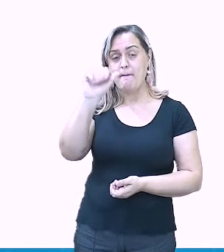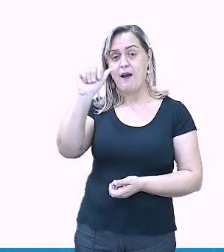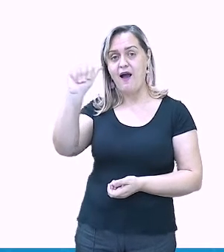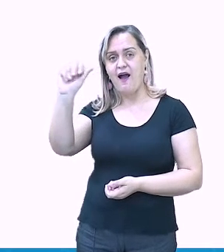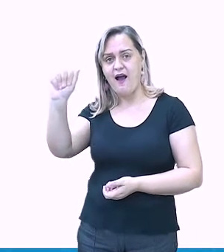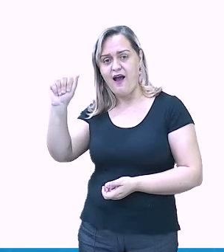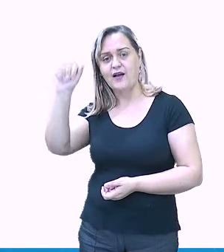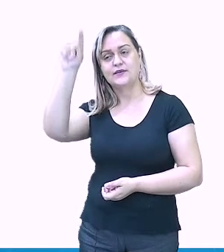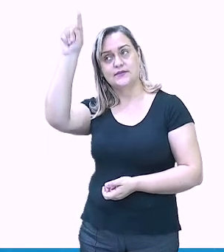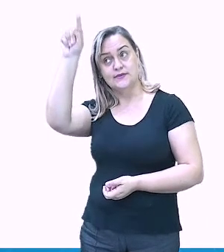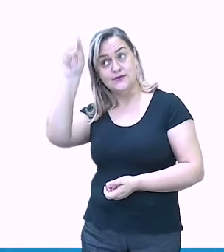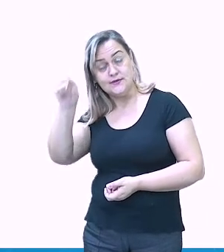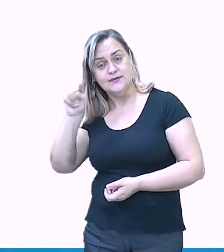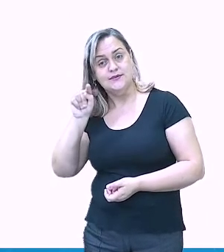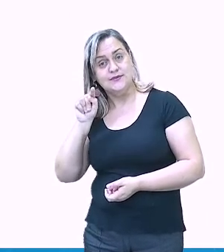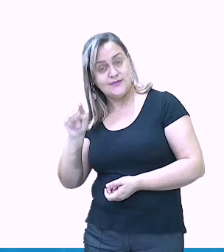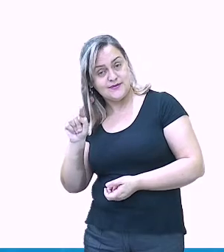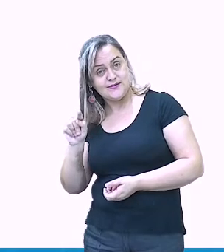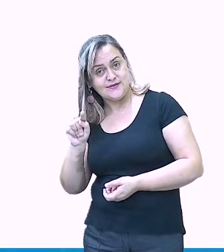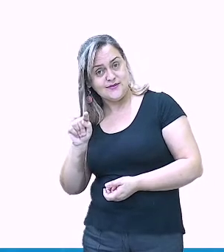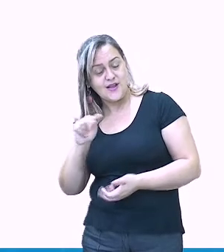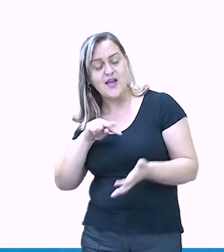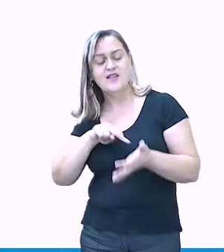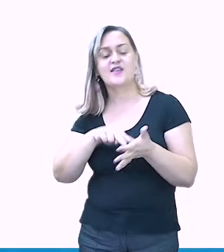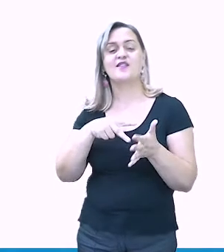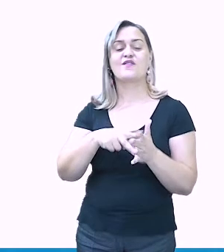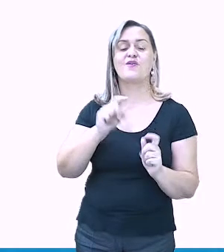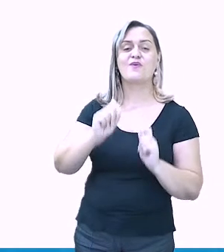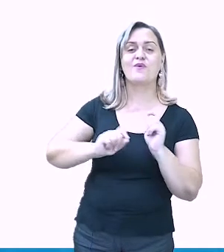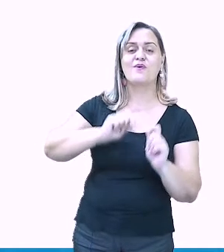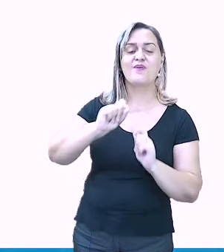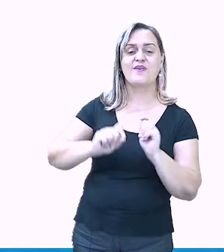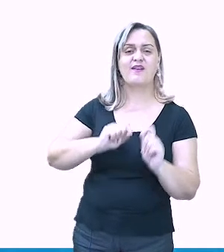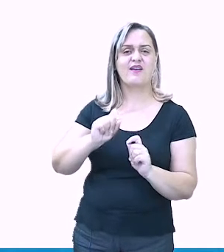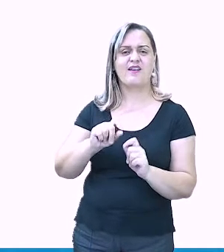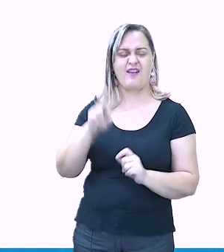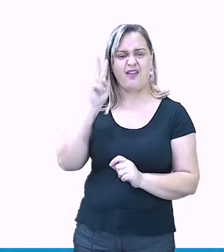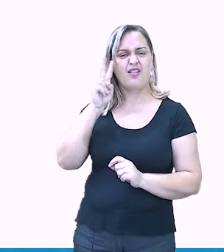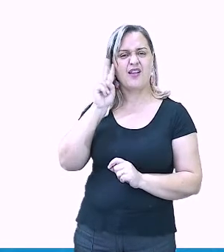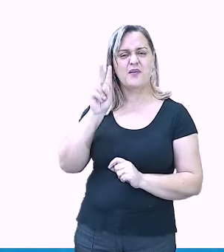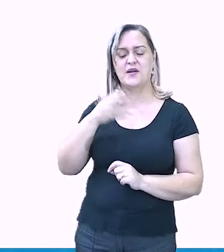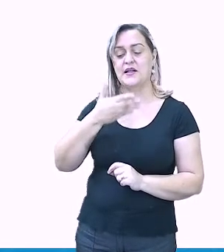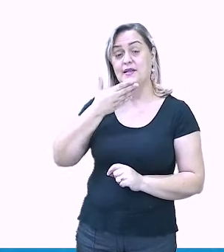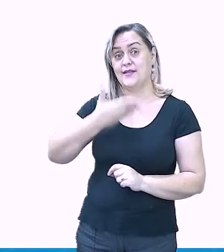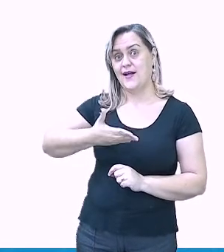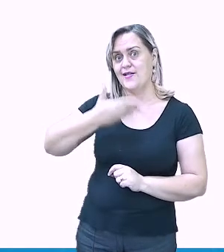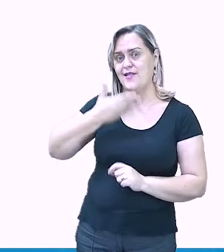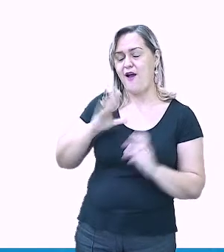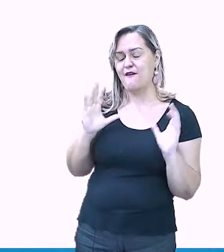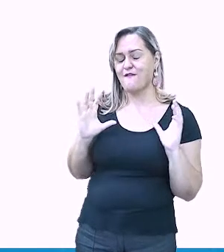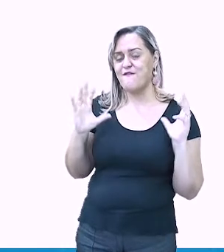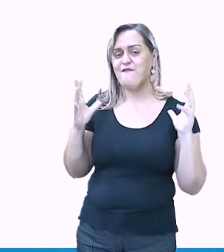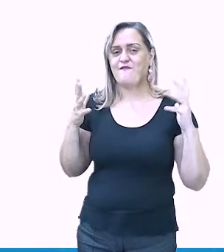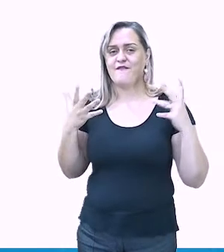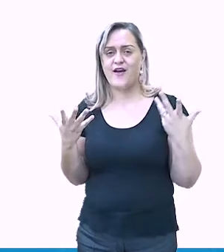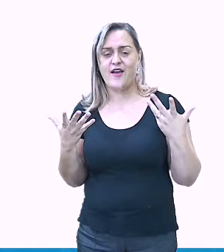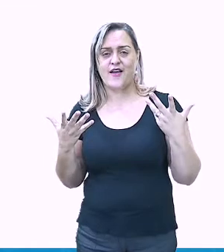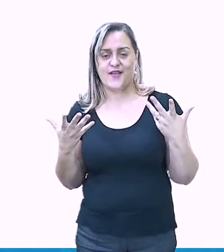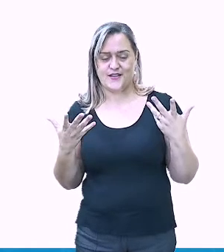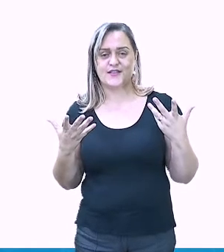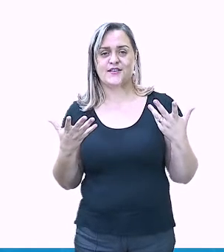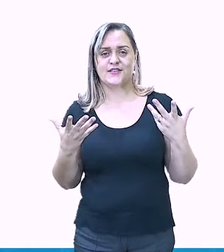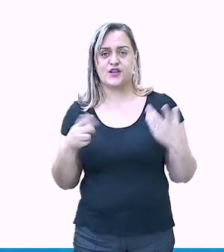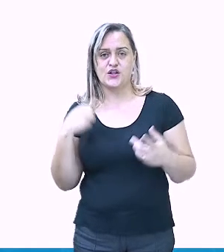essa interjeição, ela expressou o que? Esse eba. Natal, uma festa, né, de comemoração,